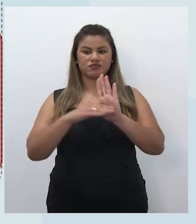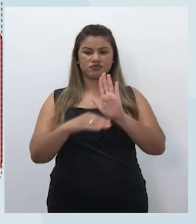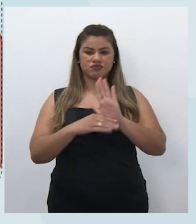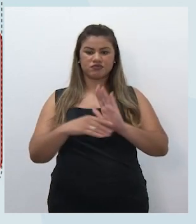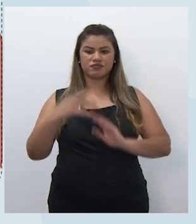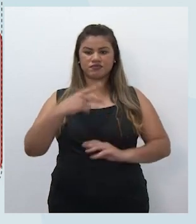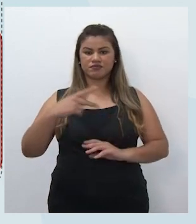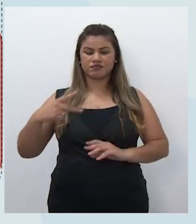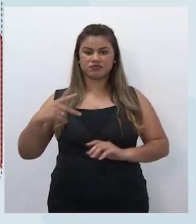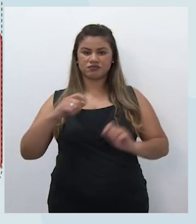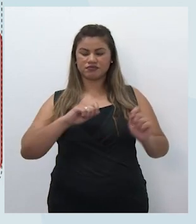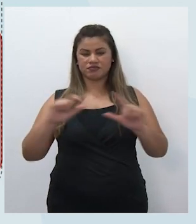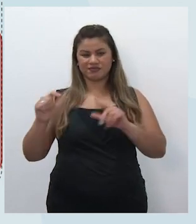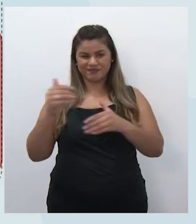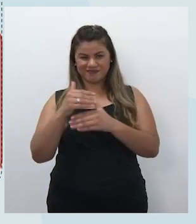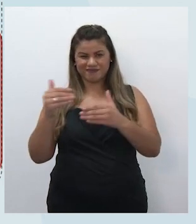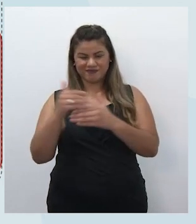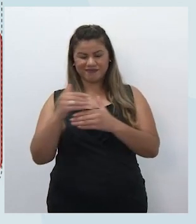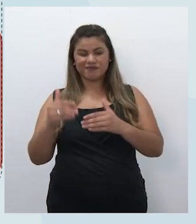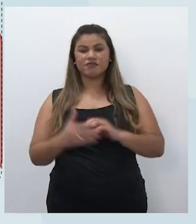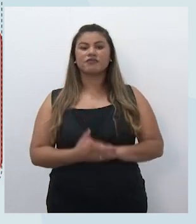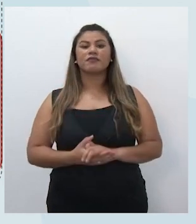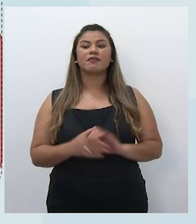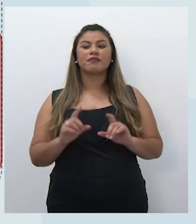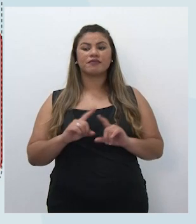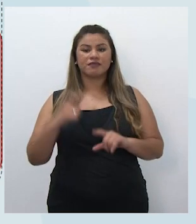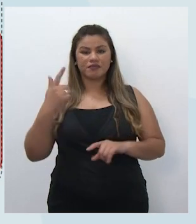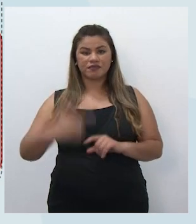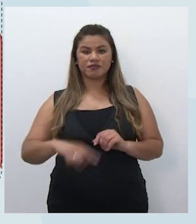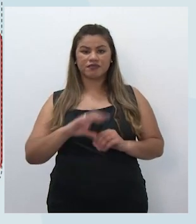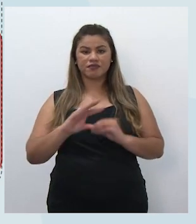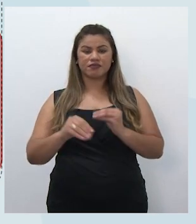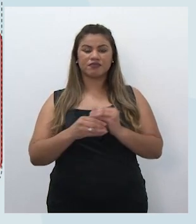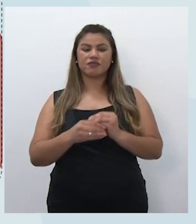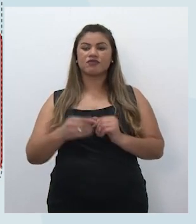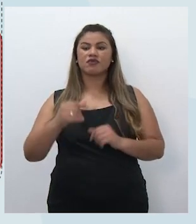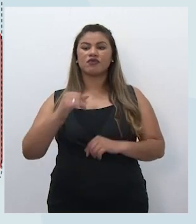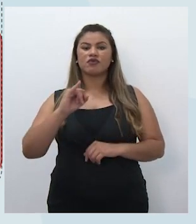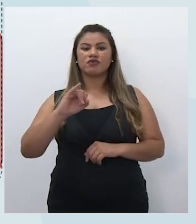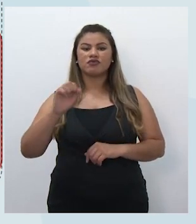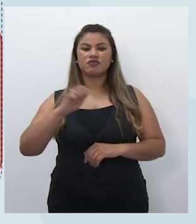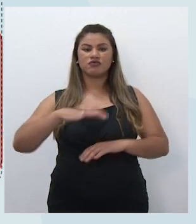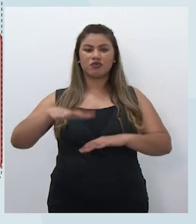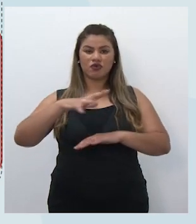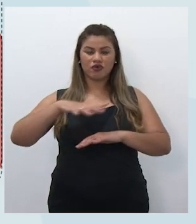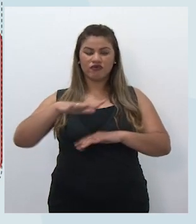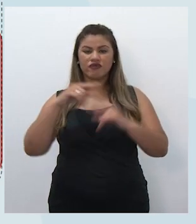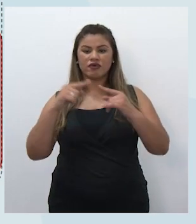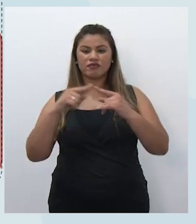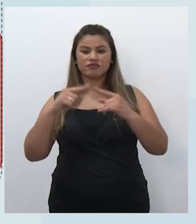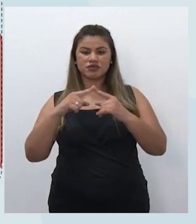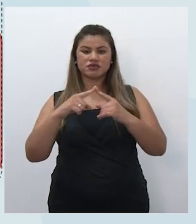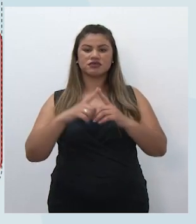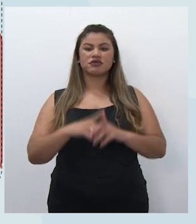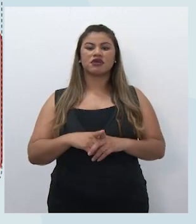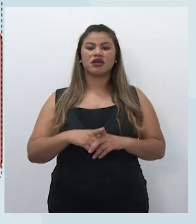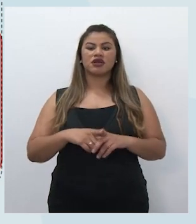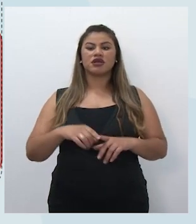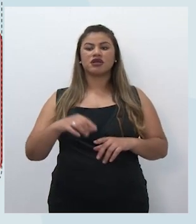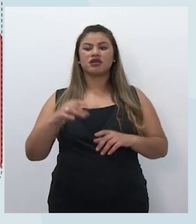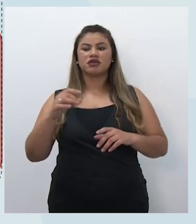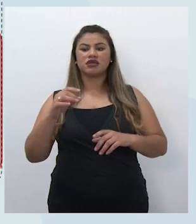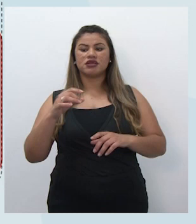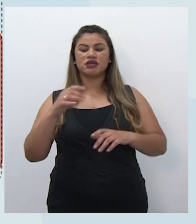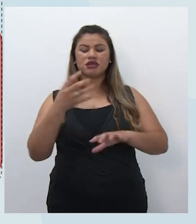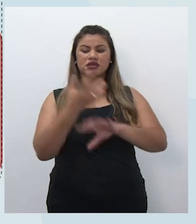EPT, mais o Enova, que são os três novos componentes: seletiva, tecnologia, inovação e